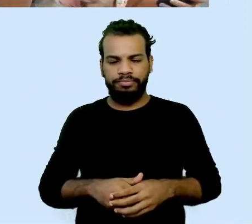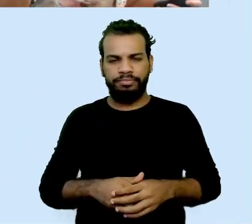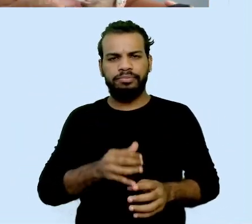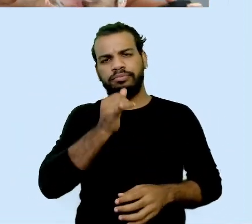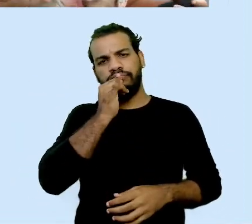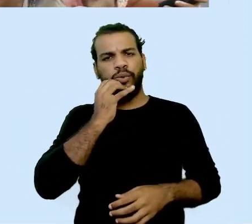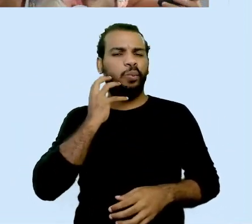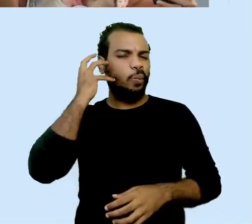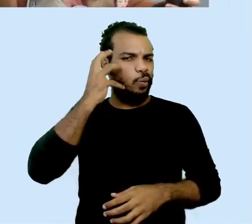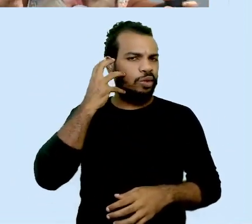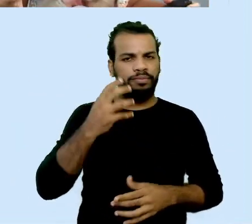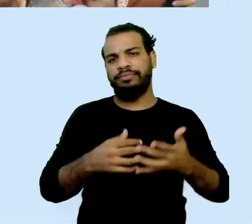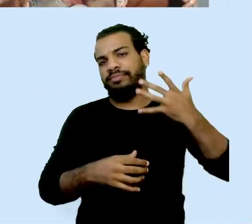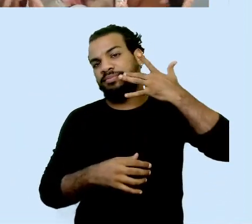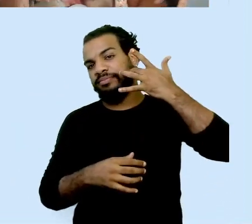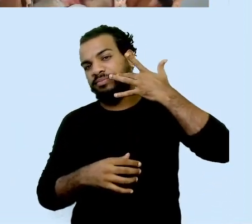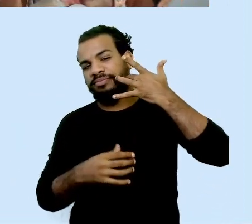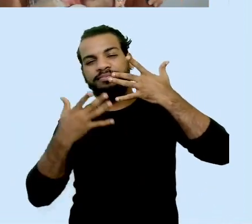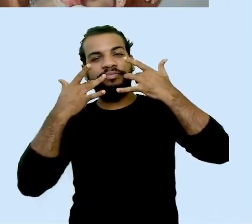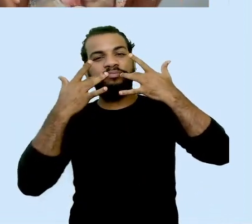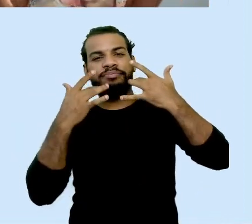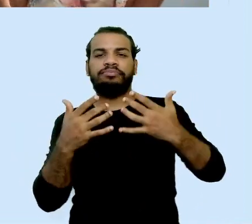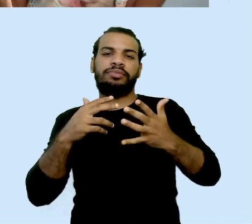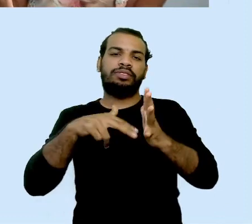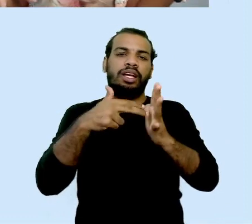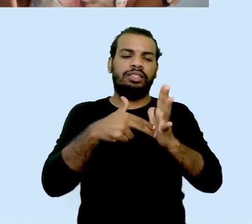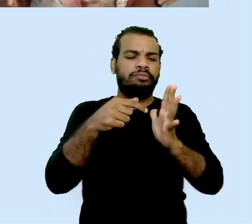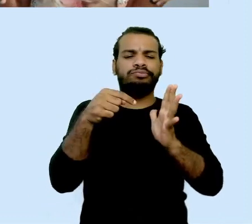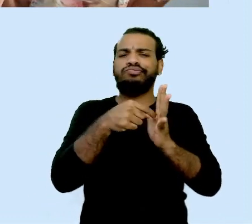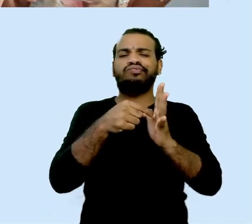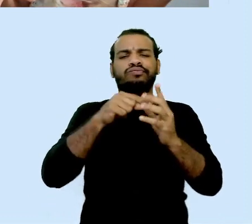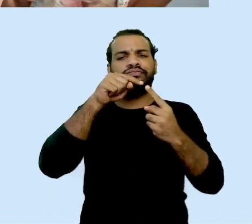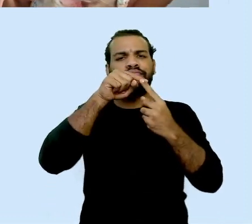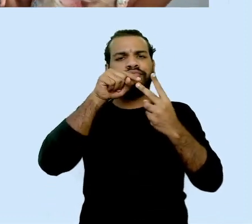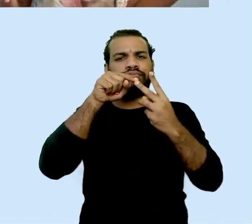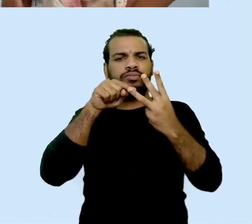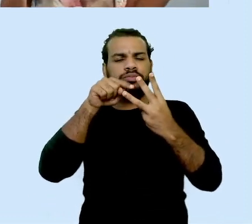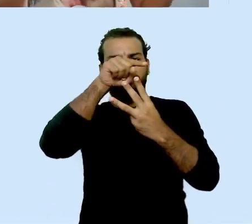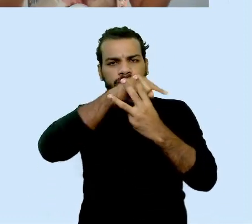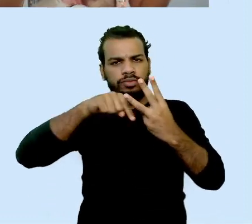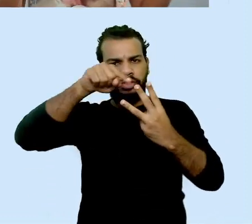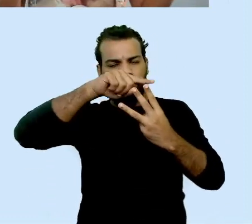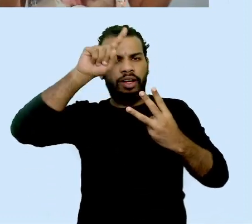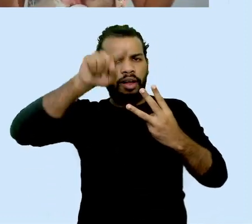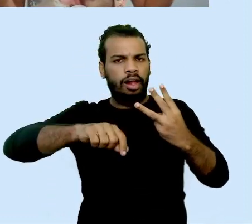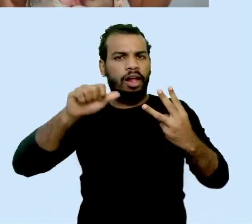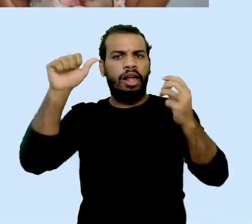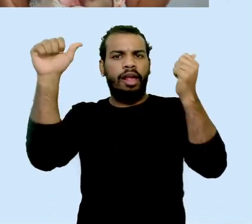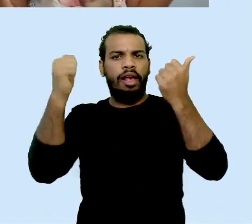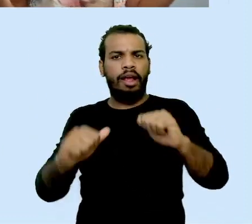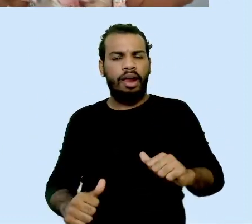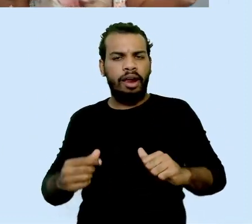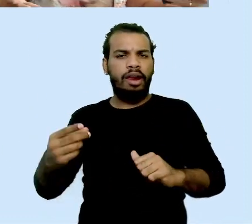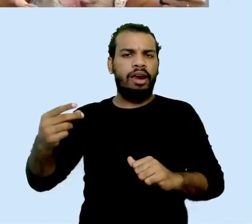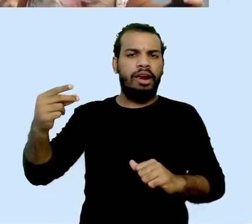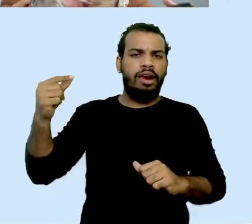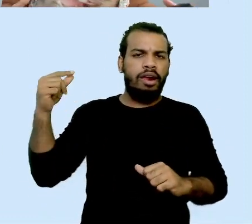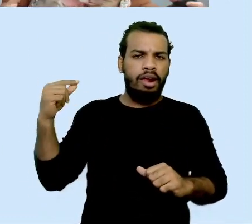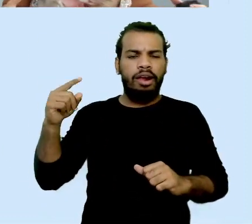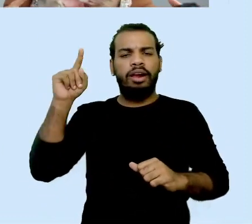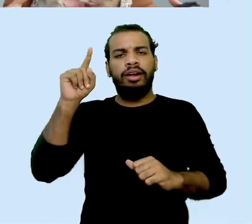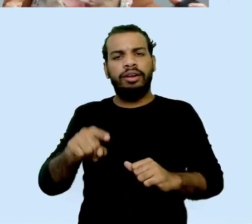de teatro, de dança, a gente está falando de elementos da arte que surgiram mais ou menos com esse mesmo pensamento